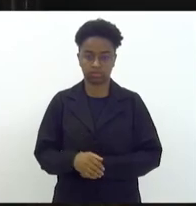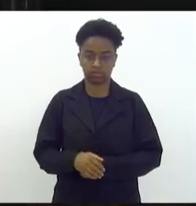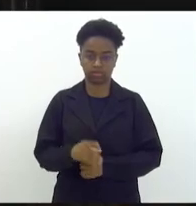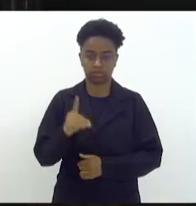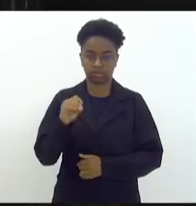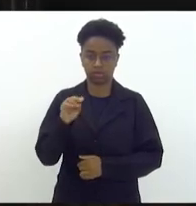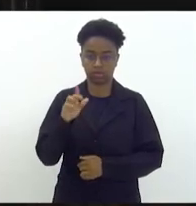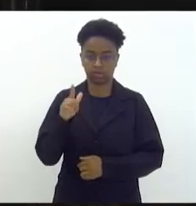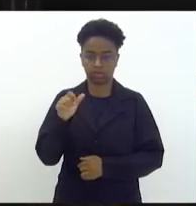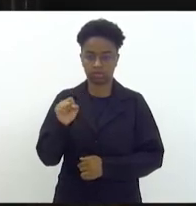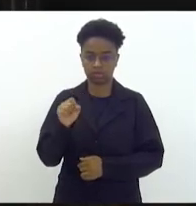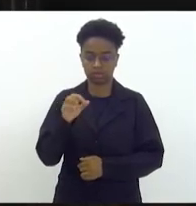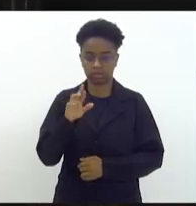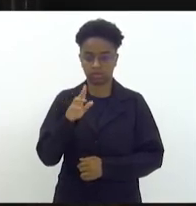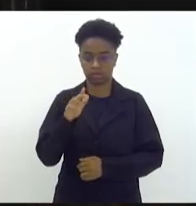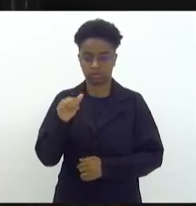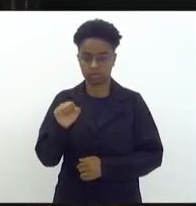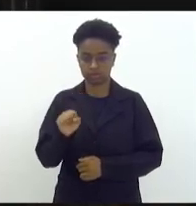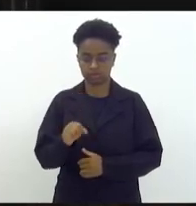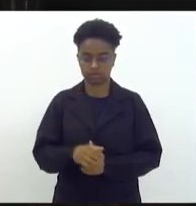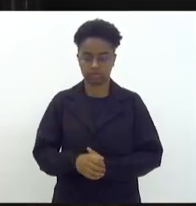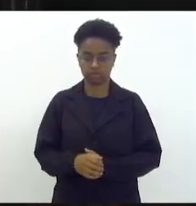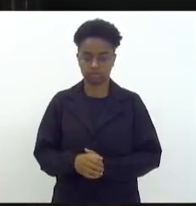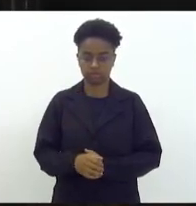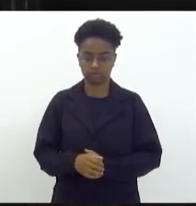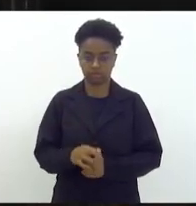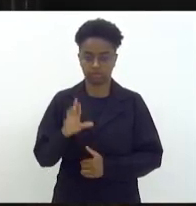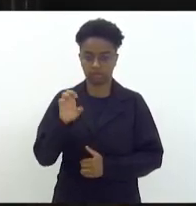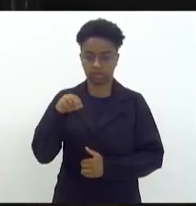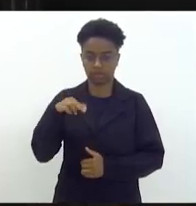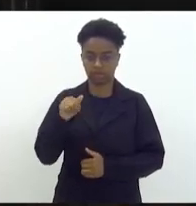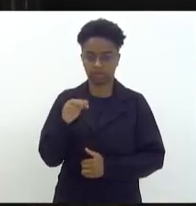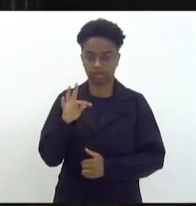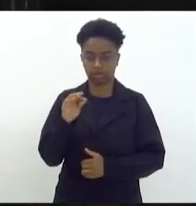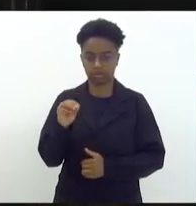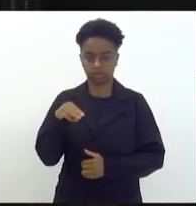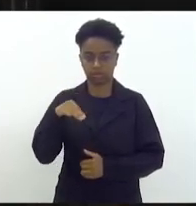Douglas Ruas, deputado Renato Miranda.